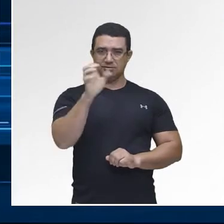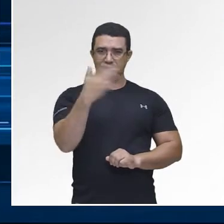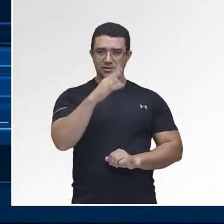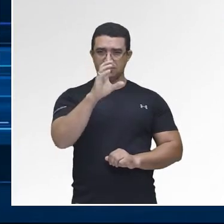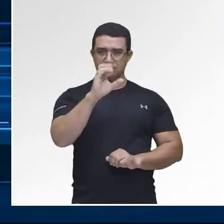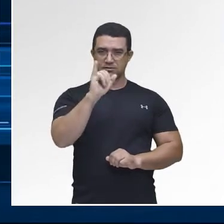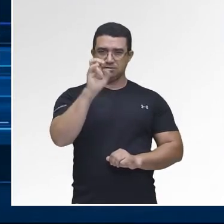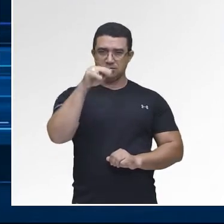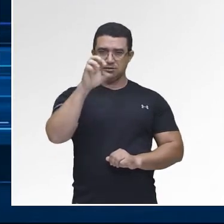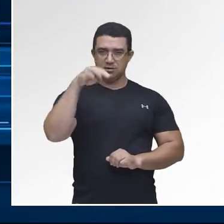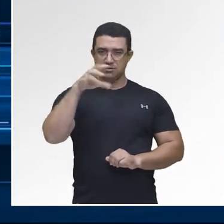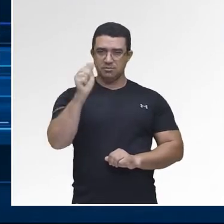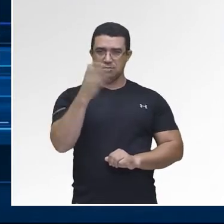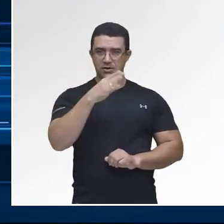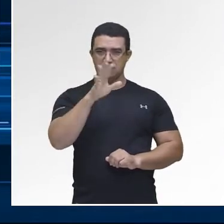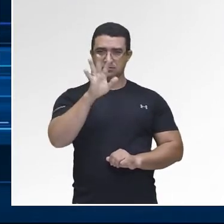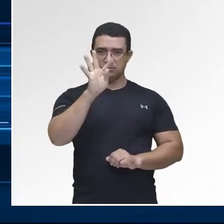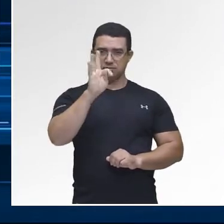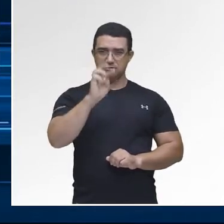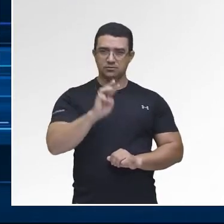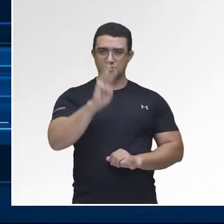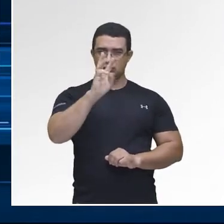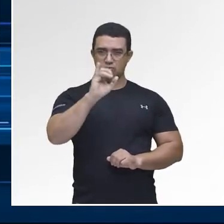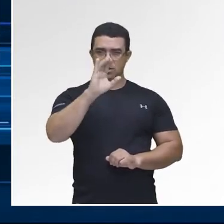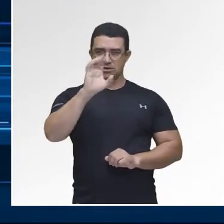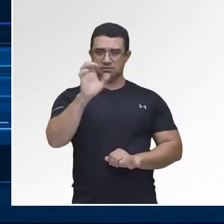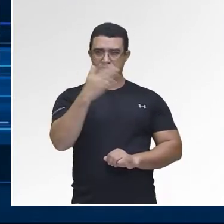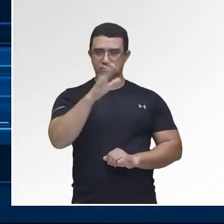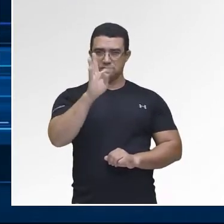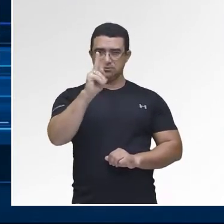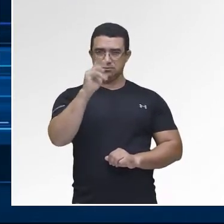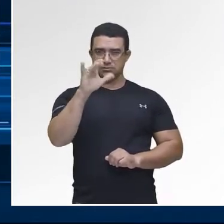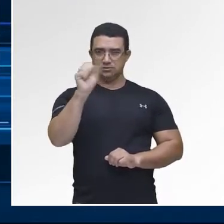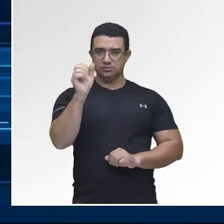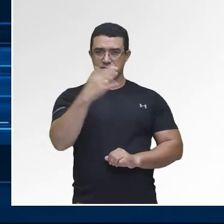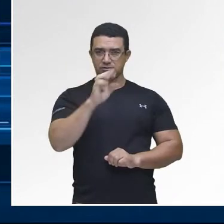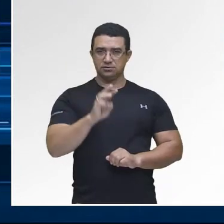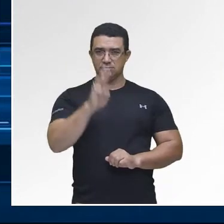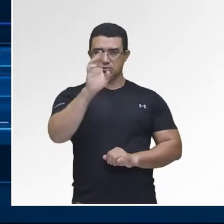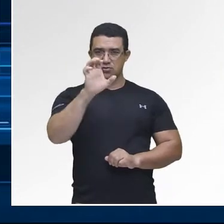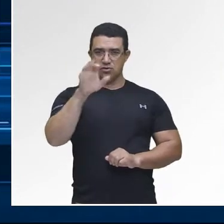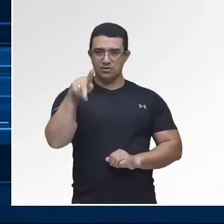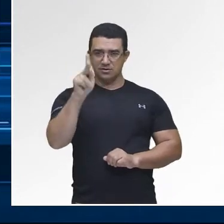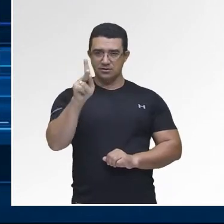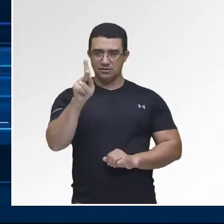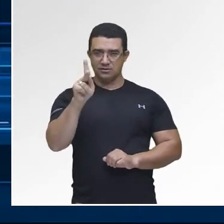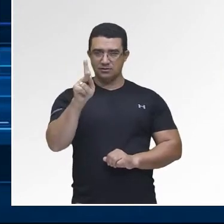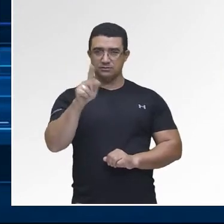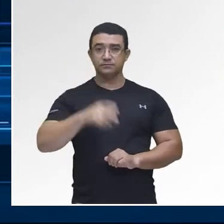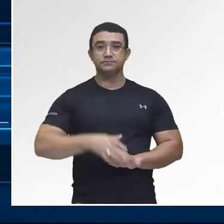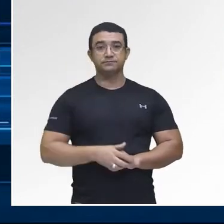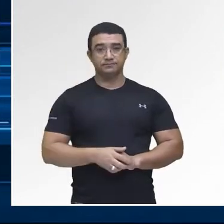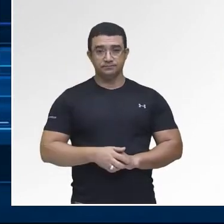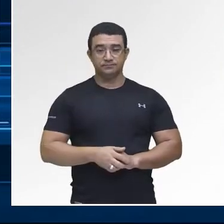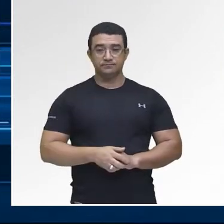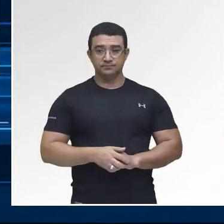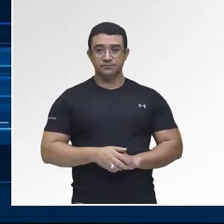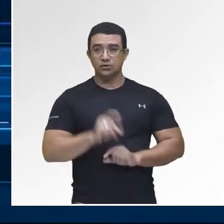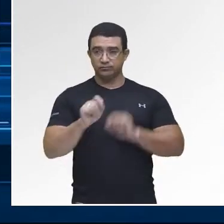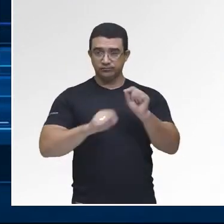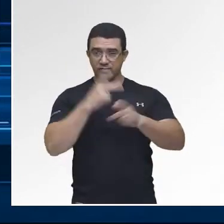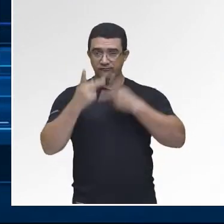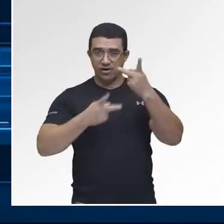been to the cinema twice this week. Essa palavrinha aqui é uma proparoxítona, tá? Então eu falo